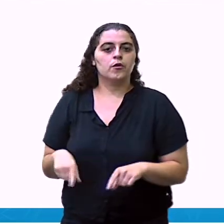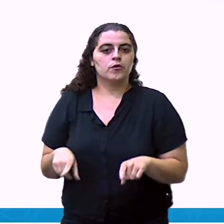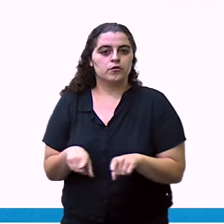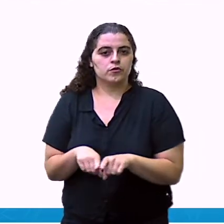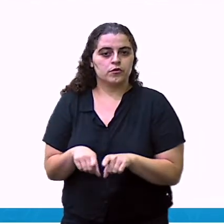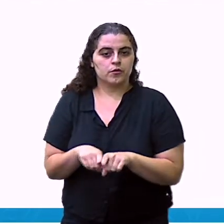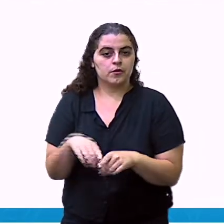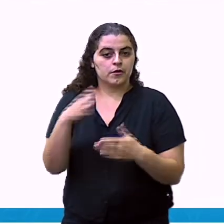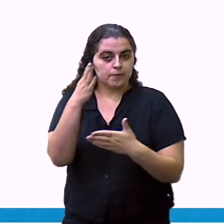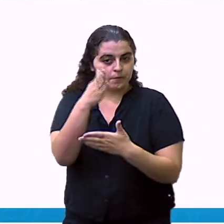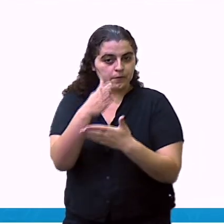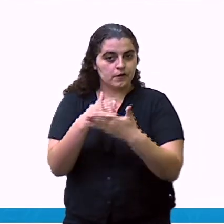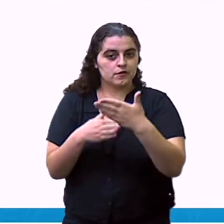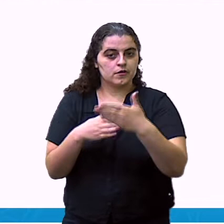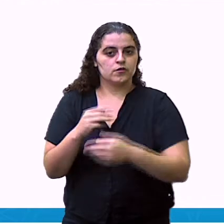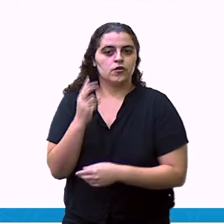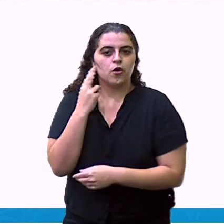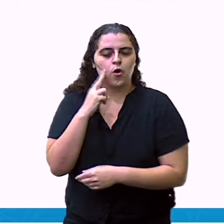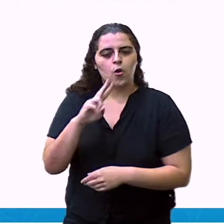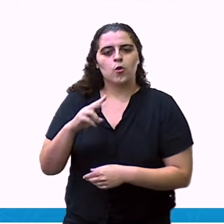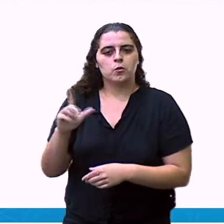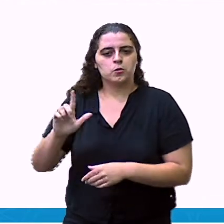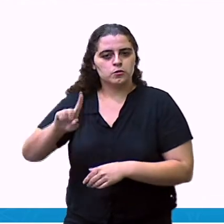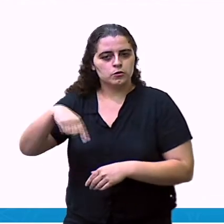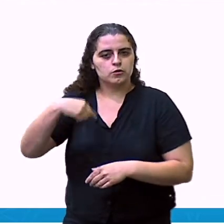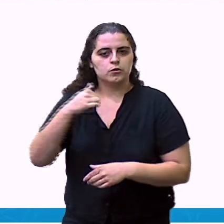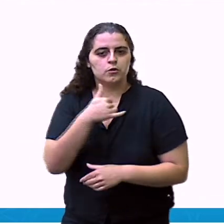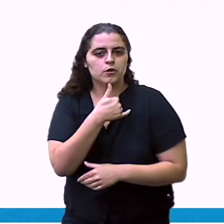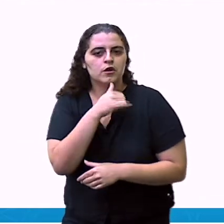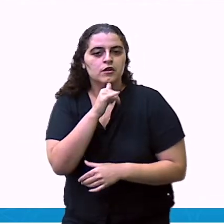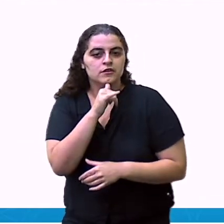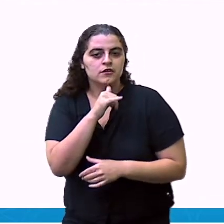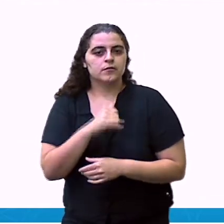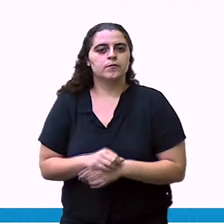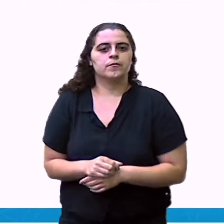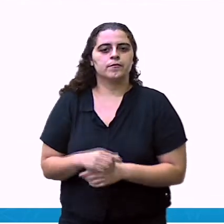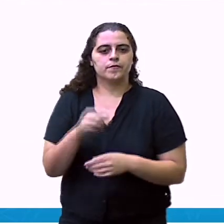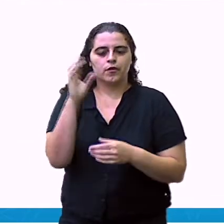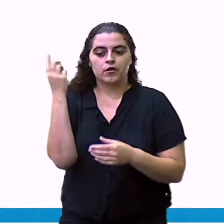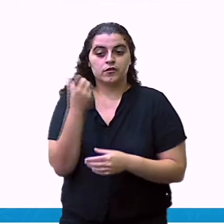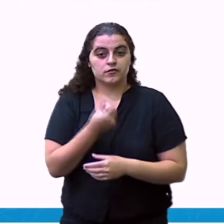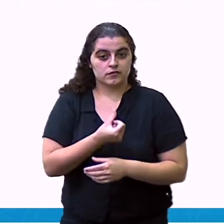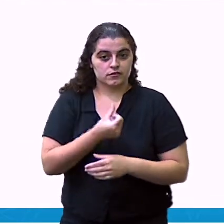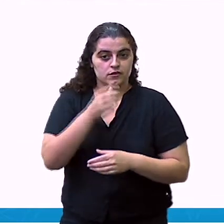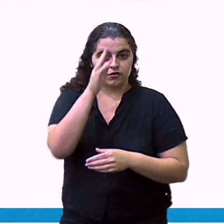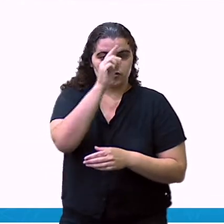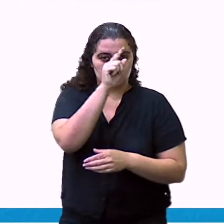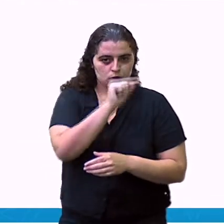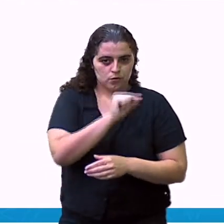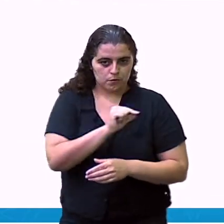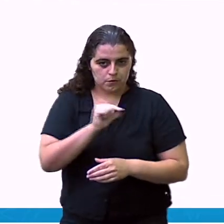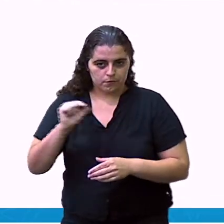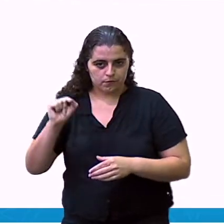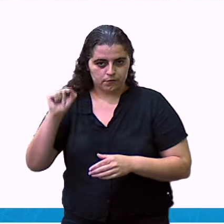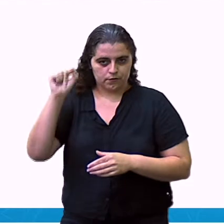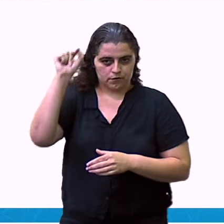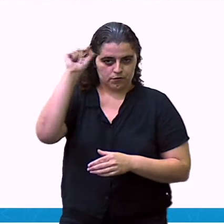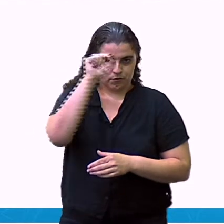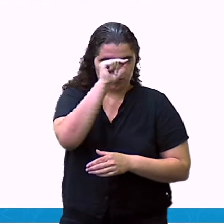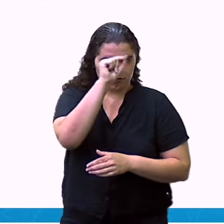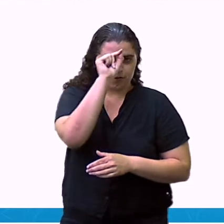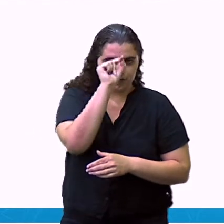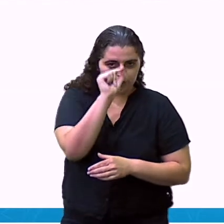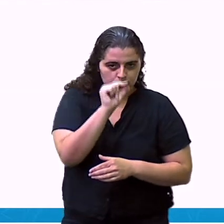de metade. Outro exemplo, nós temos uma figura que foi fracionada em 6 partes iguais. Vamos pensar